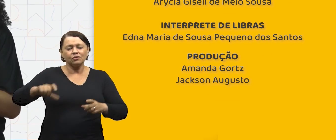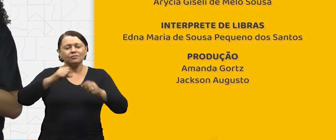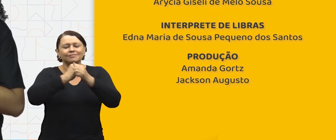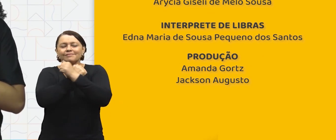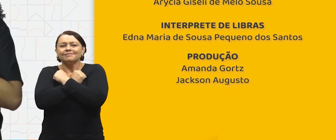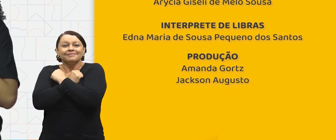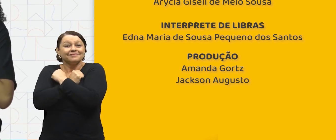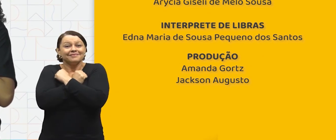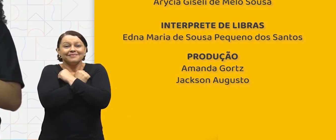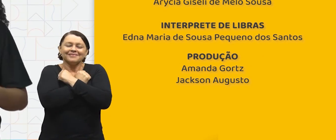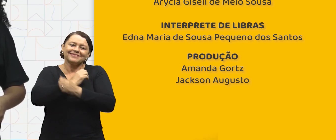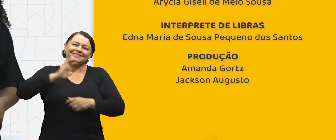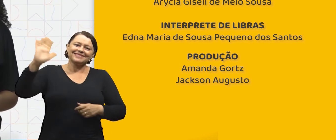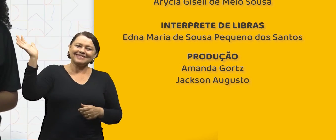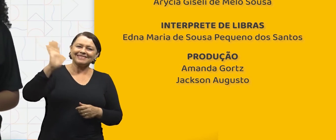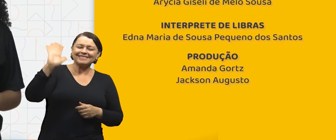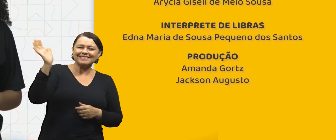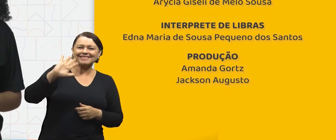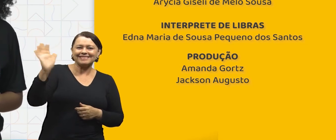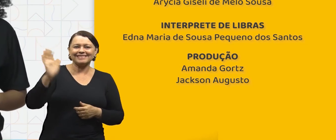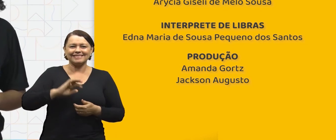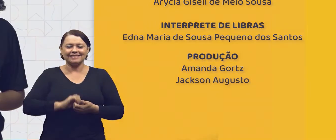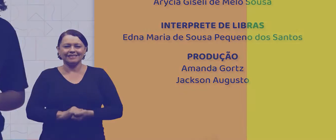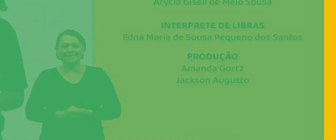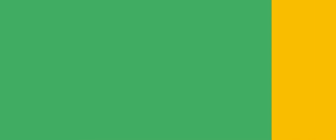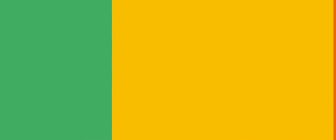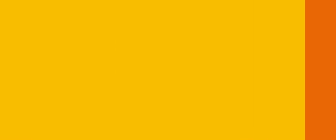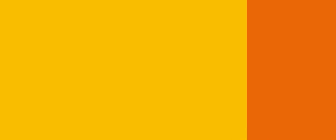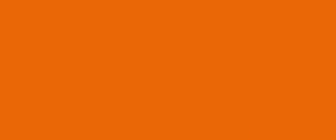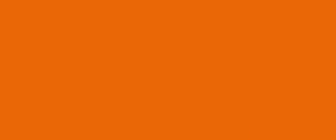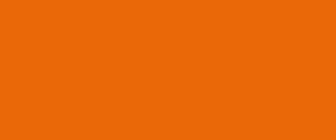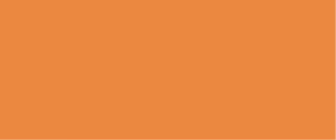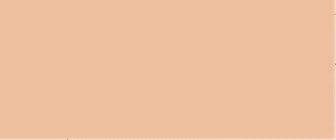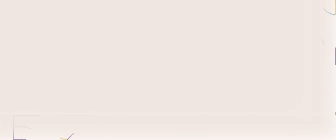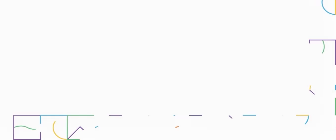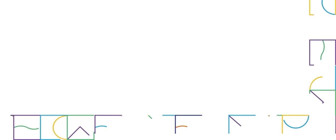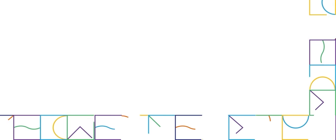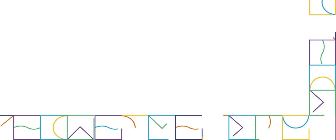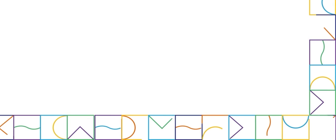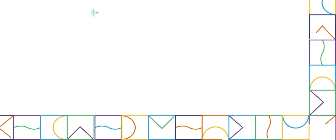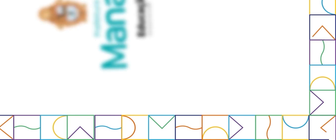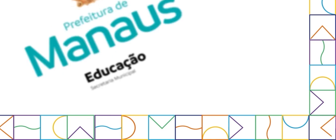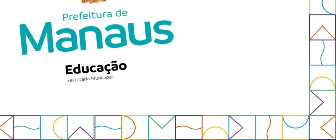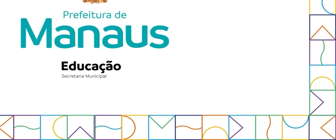Um abraço bem apertado e até a próxima aula!